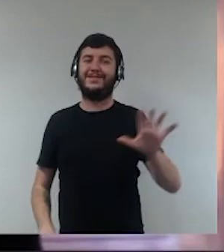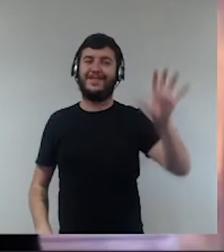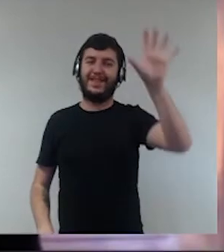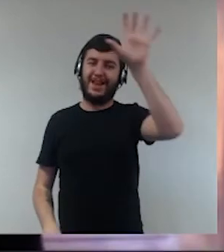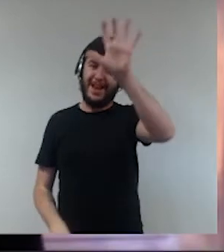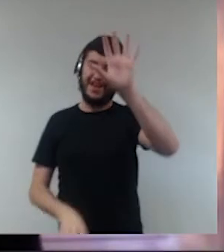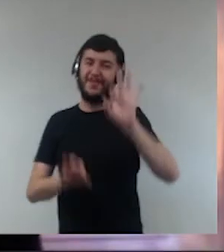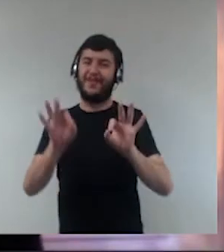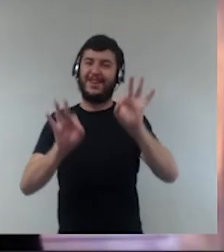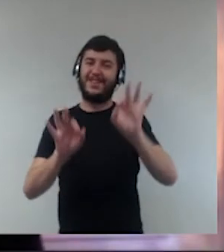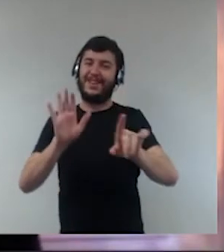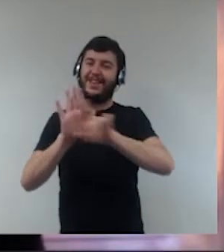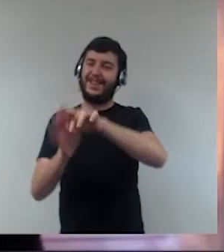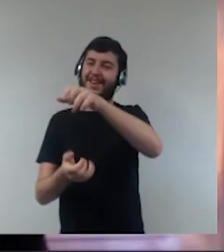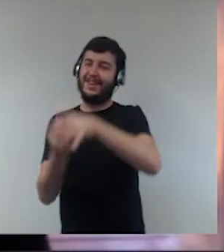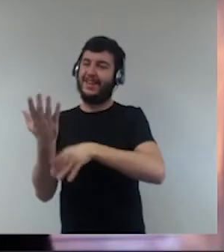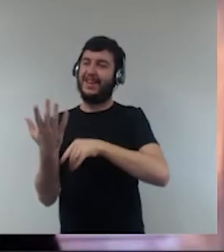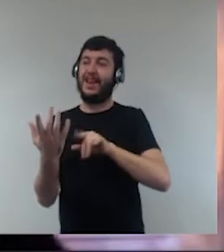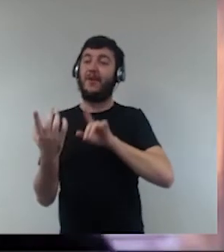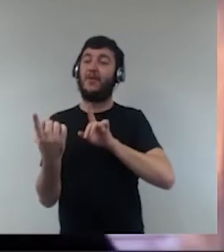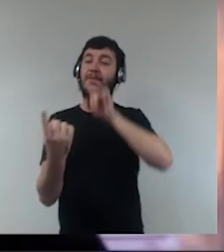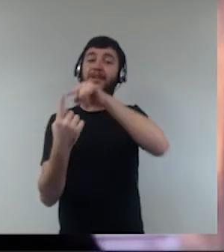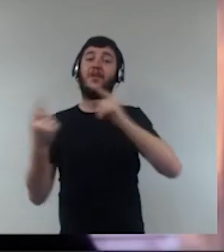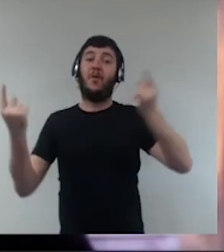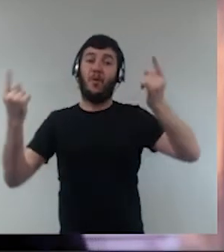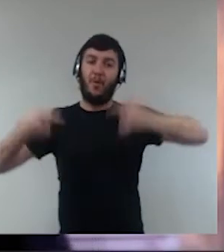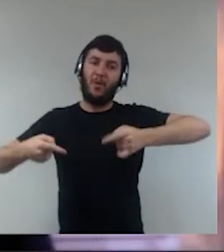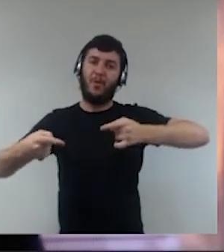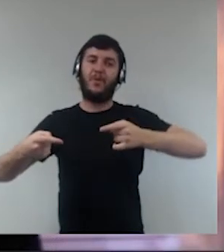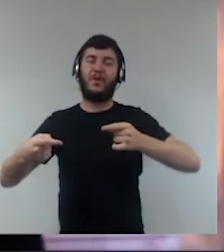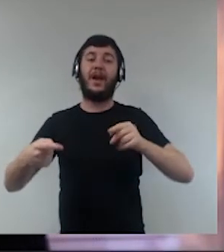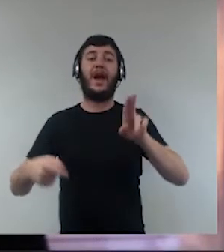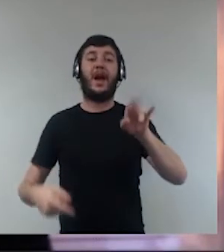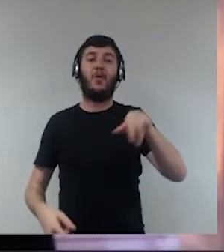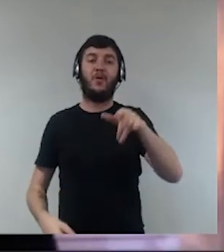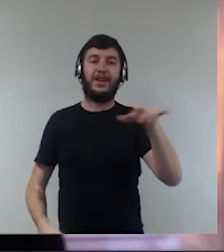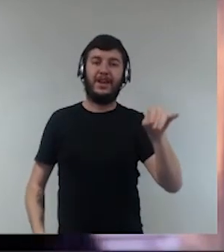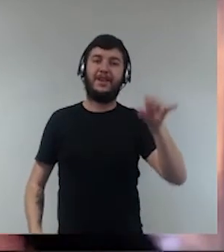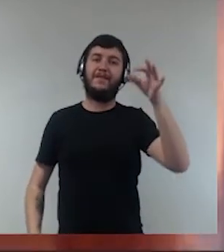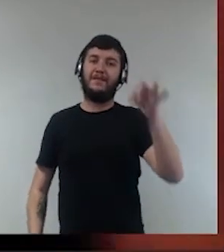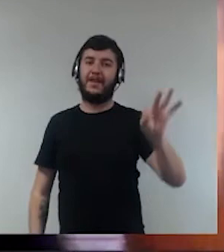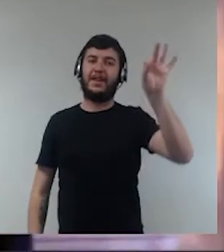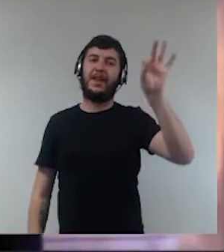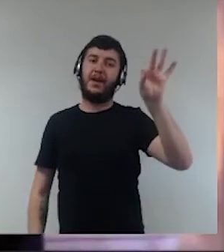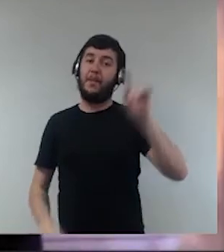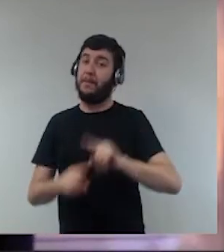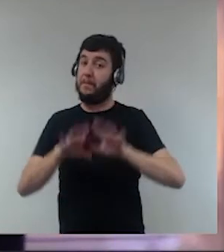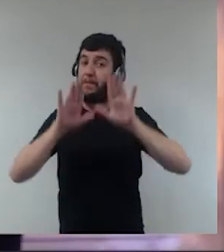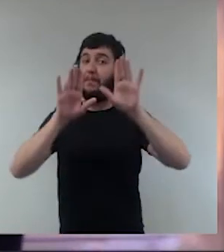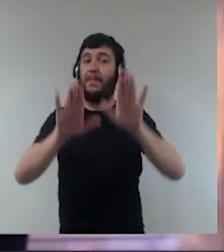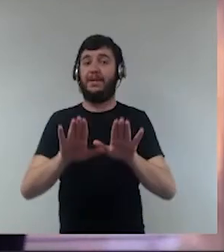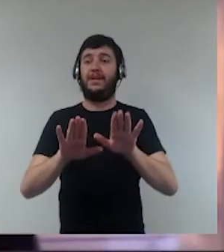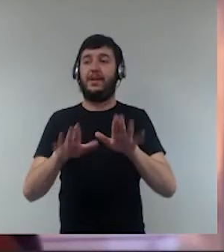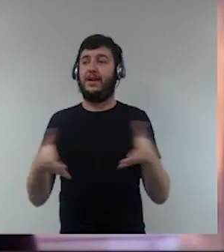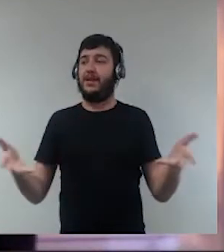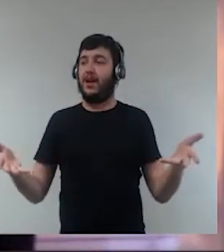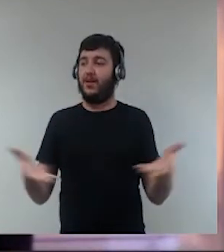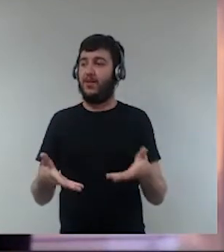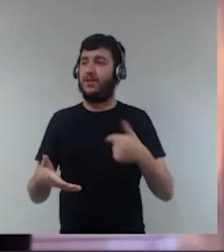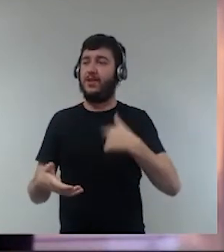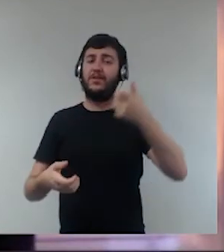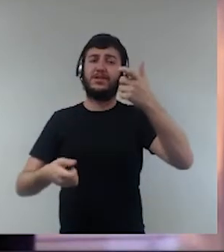matéria procedimental de forma concorrente à União Federal. Agora, diante disso tudo que eu falei, como é que